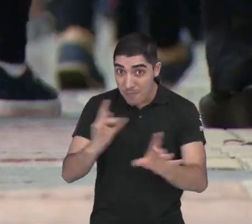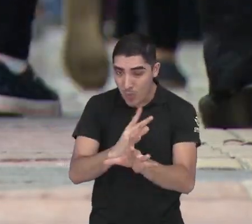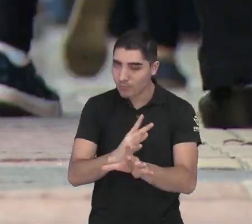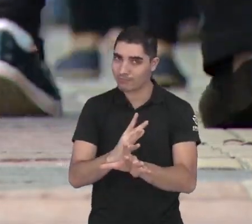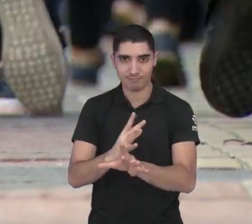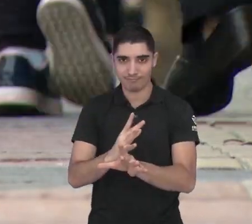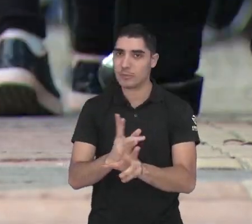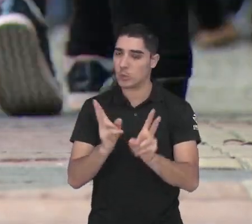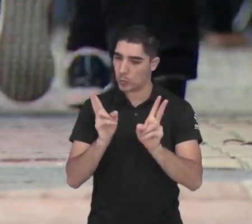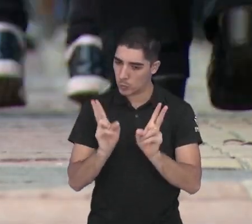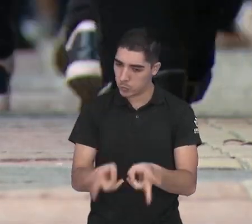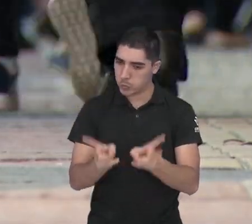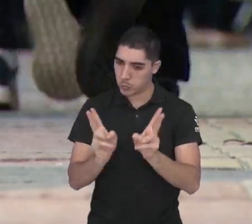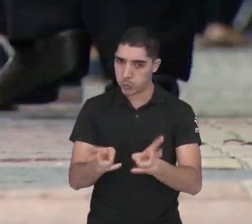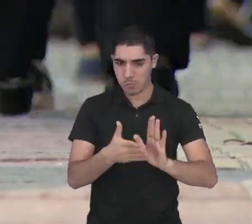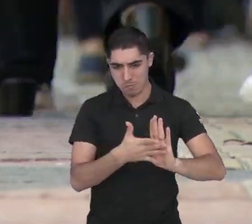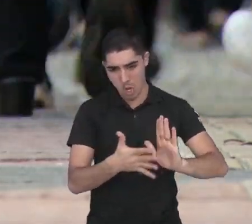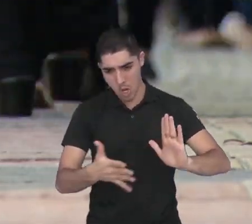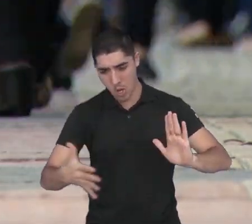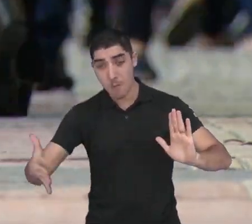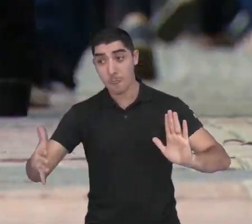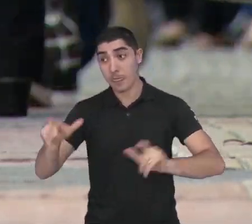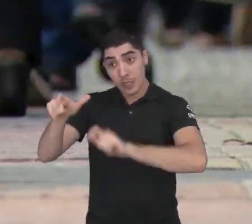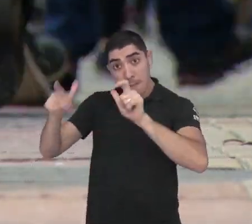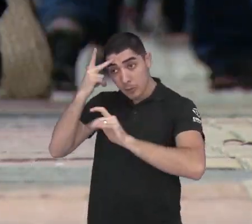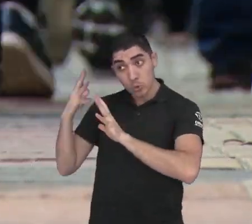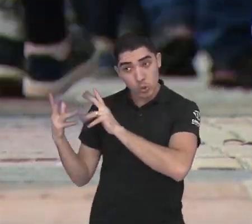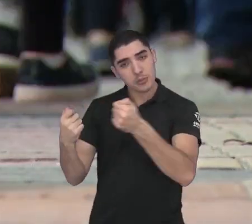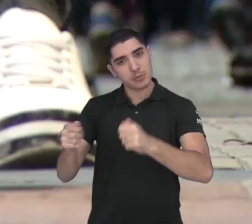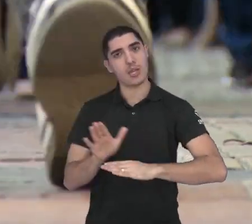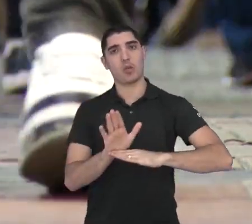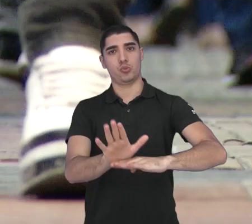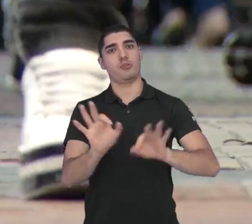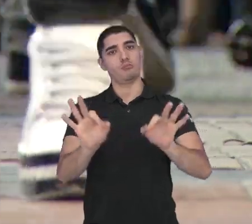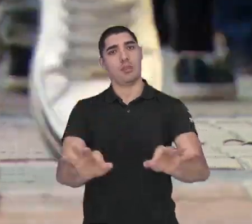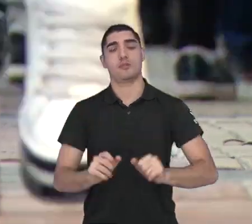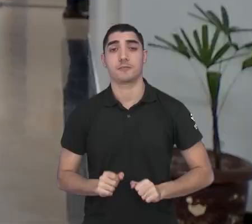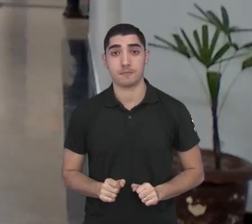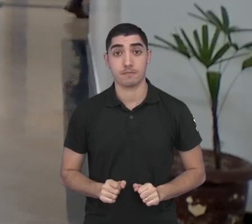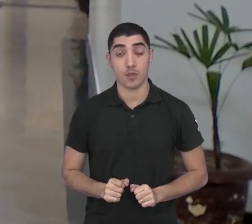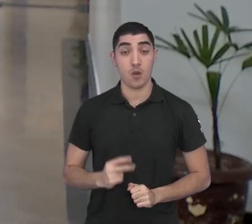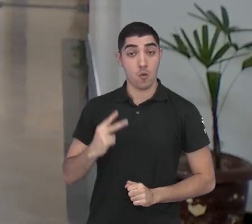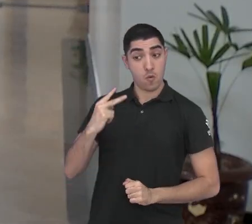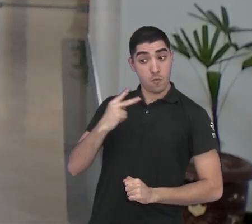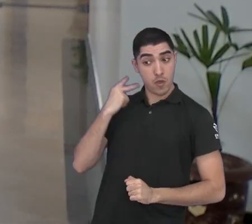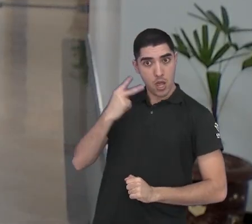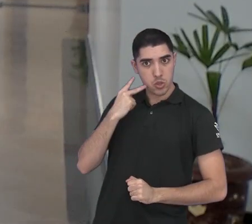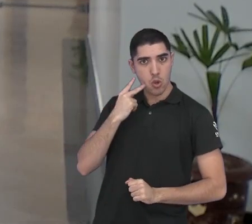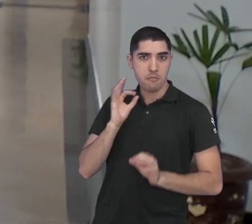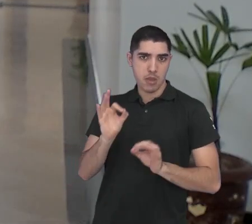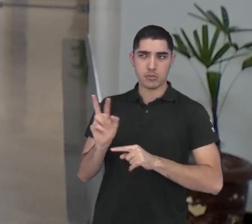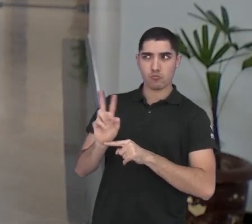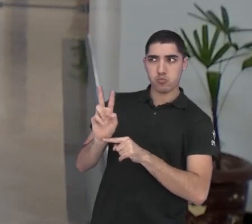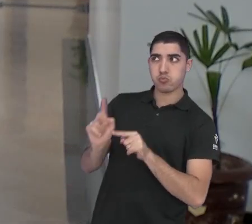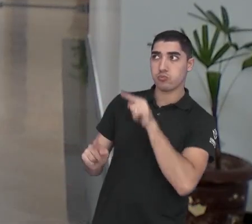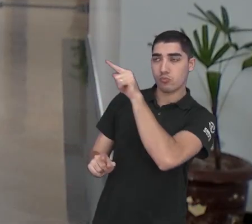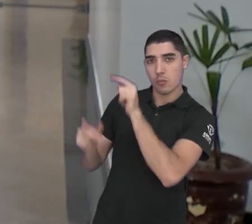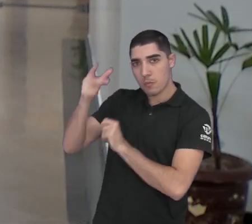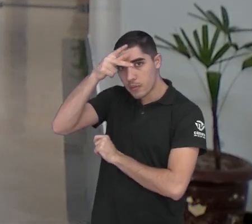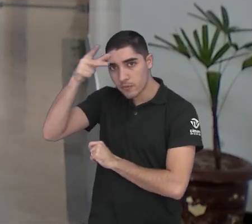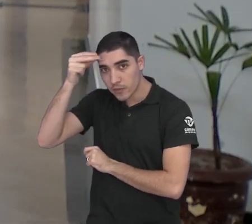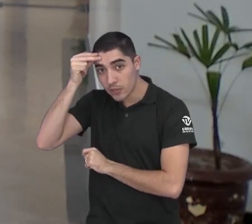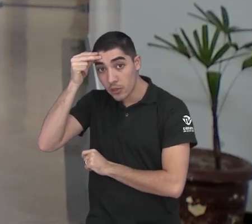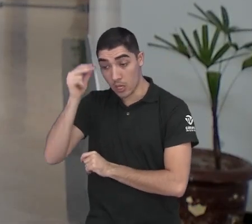não terminou e que precisa da colaboração de todo cidadão. O vereador fiscaliza o prefeito e a